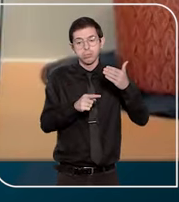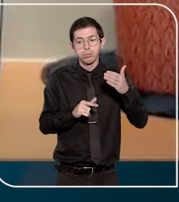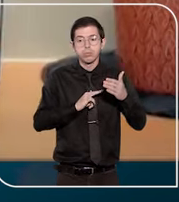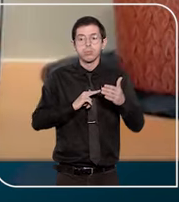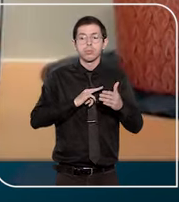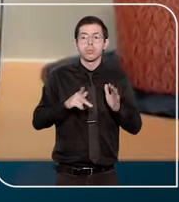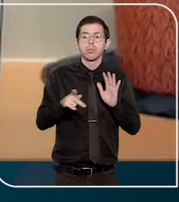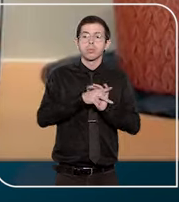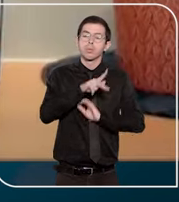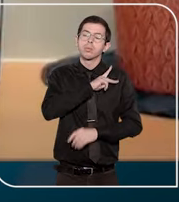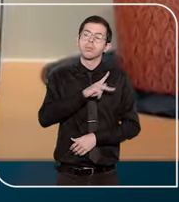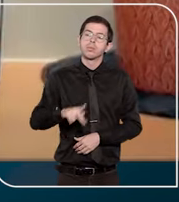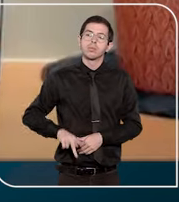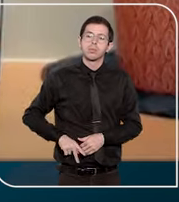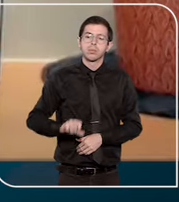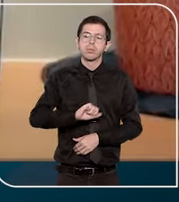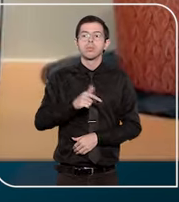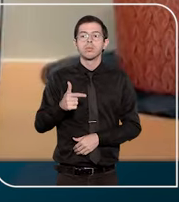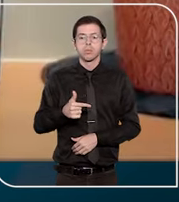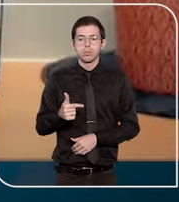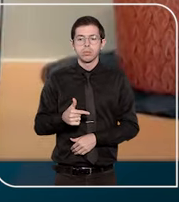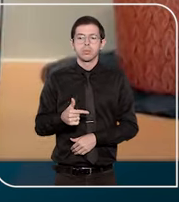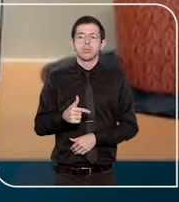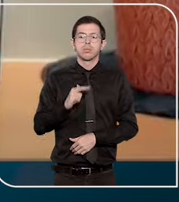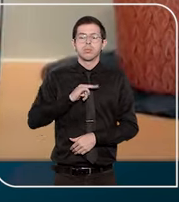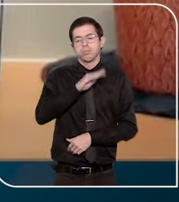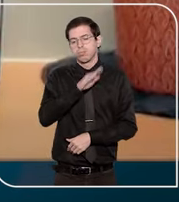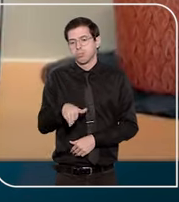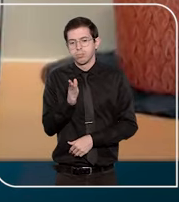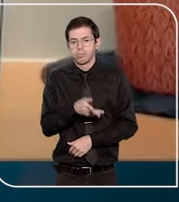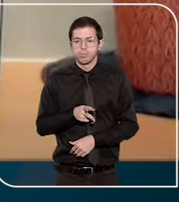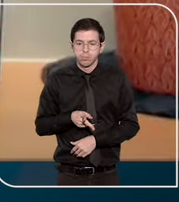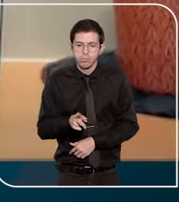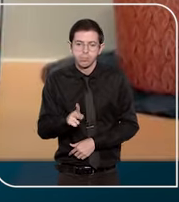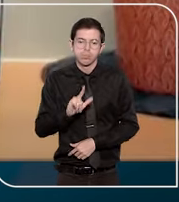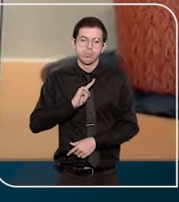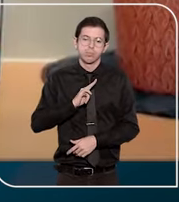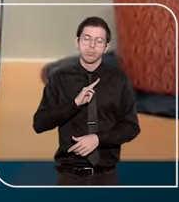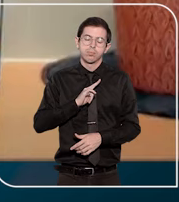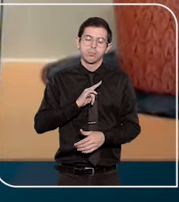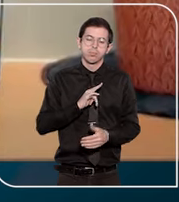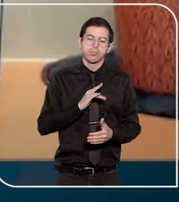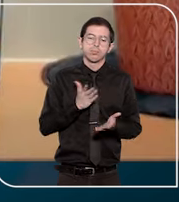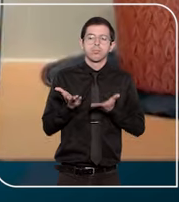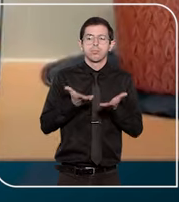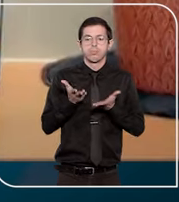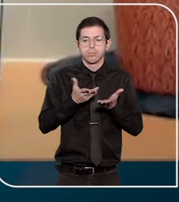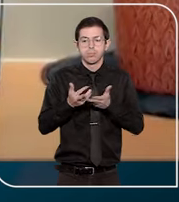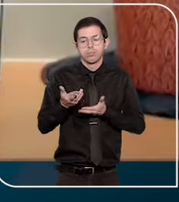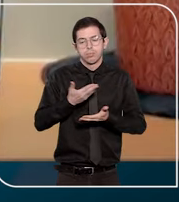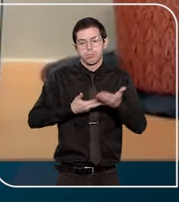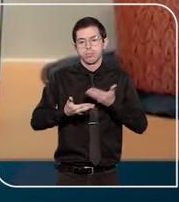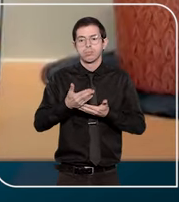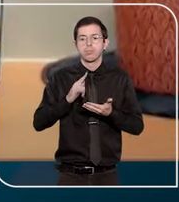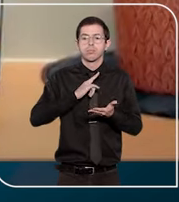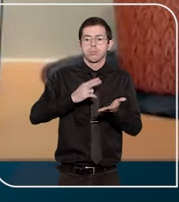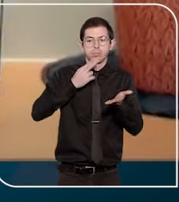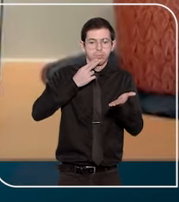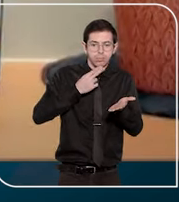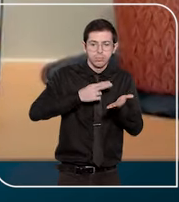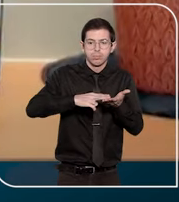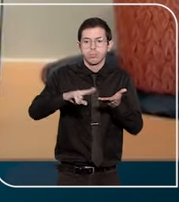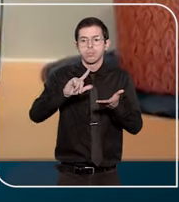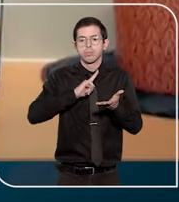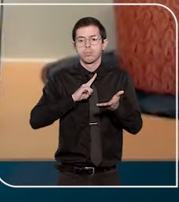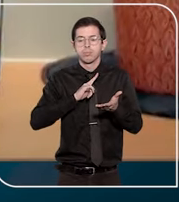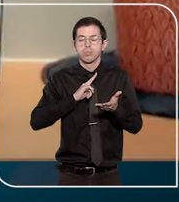ou vice, que foi negar seguimento, determinar a retratação, sobrestar, enviar um representativo